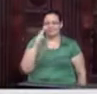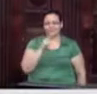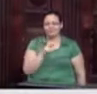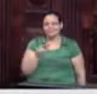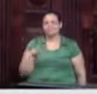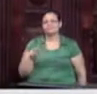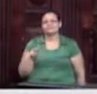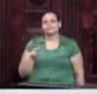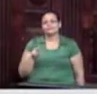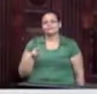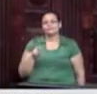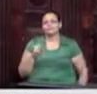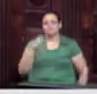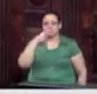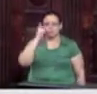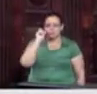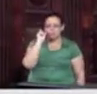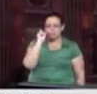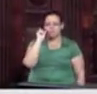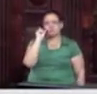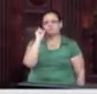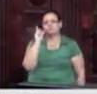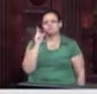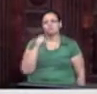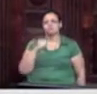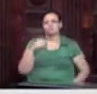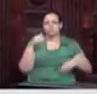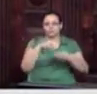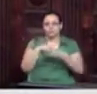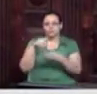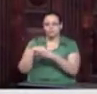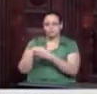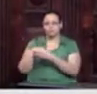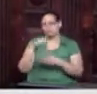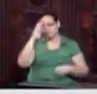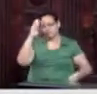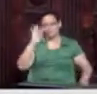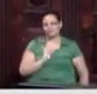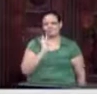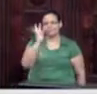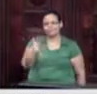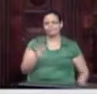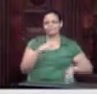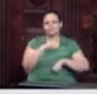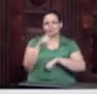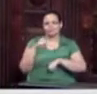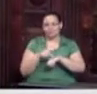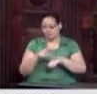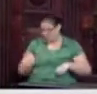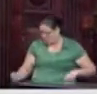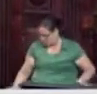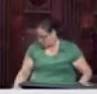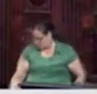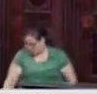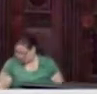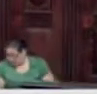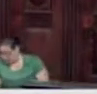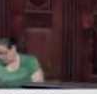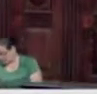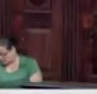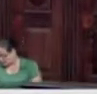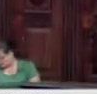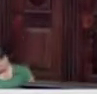assistindo, desde ontem, votações fundamentais para o futuro do nosso país serem feitas a toque